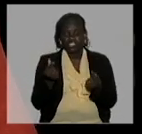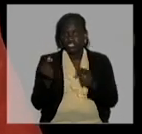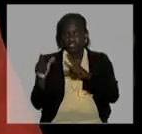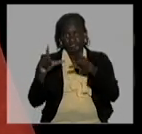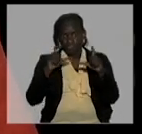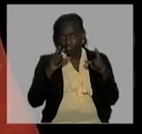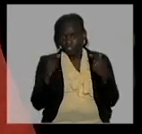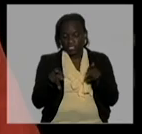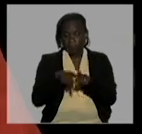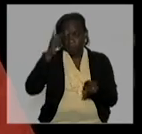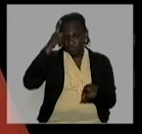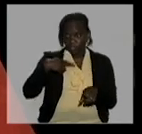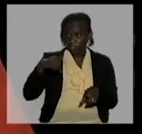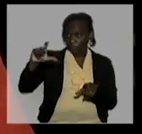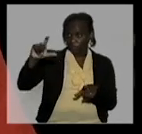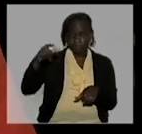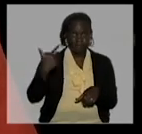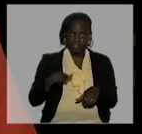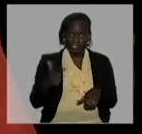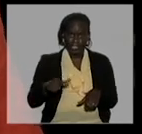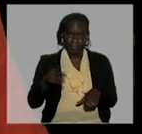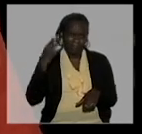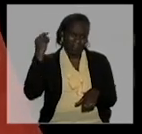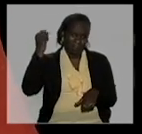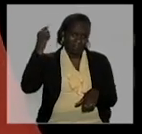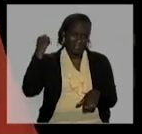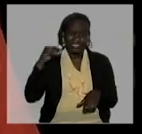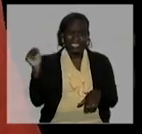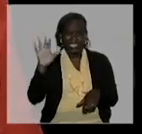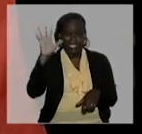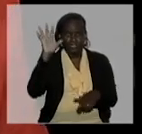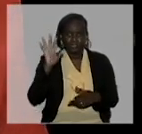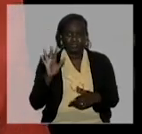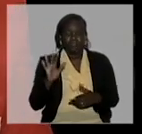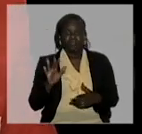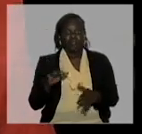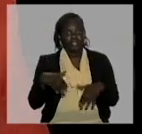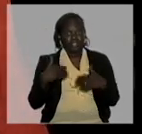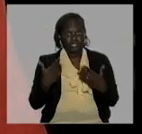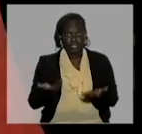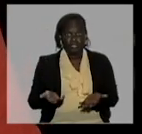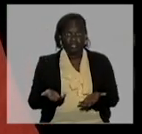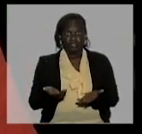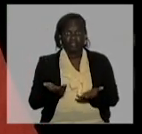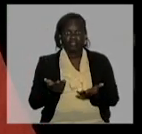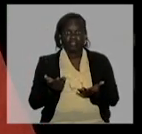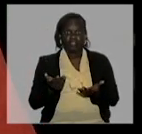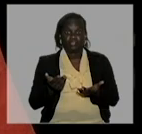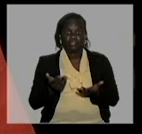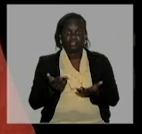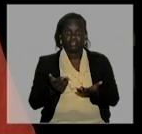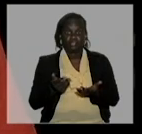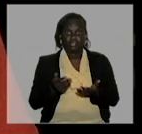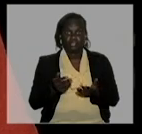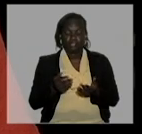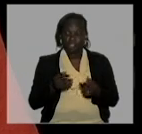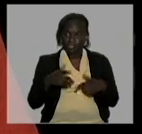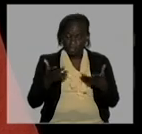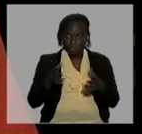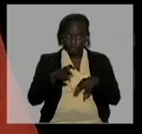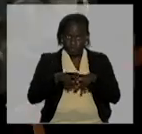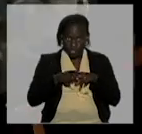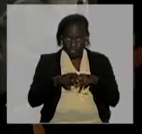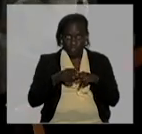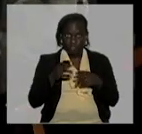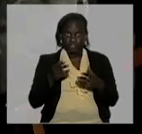de fotografar e nem de ser fotografadas, né? A fotografia era muito caro na época, né? Então, Mas